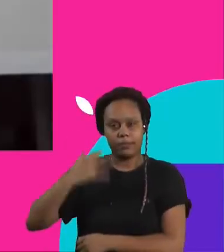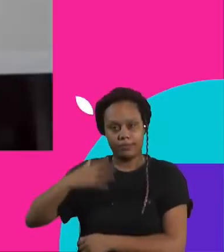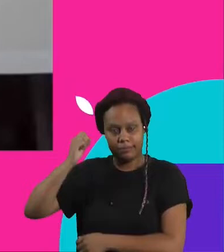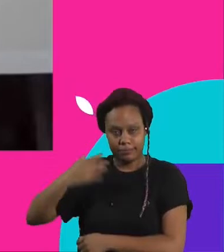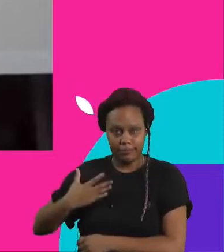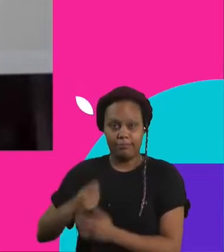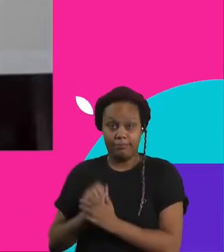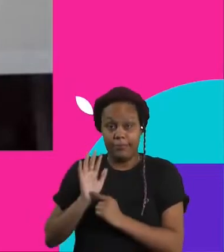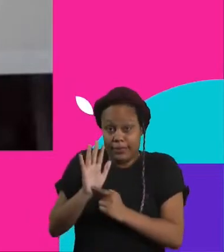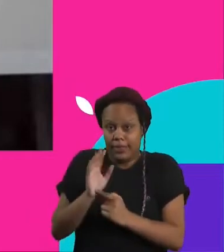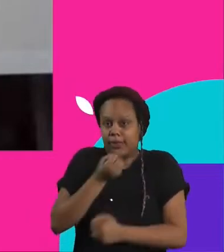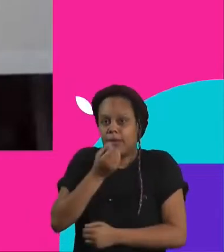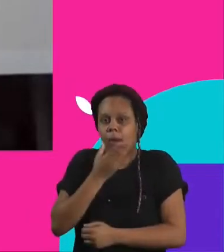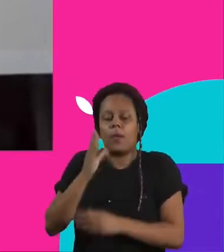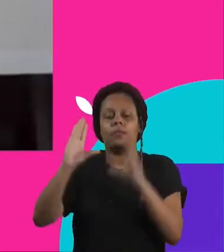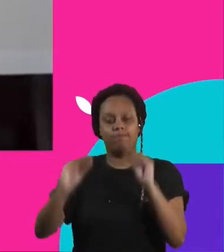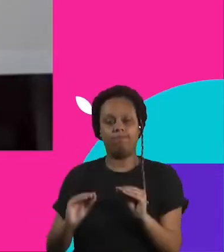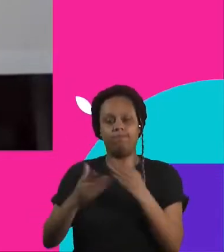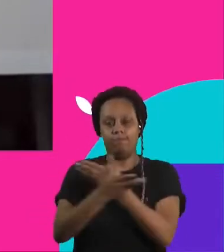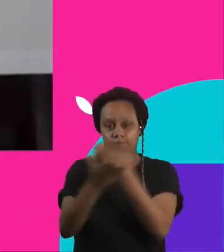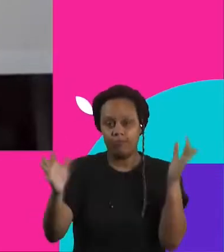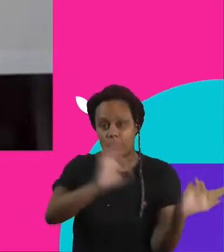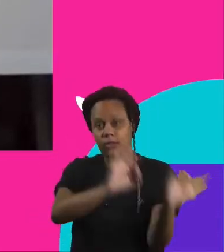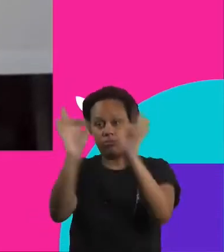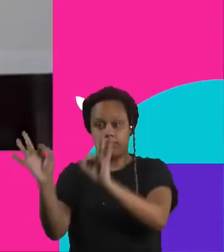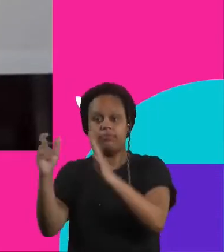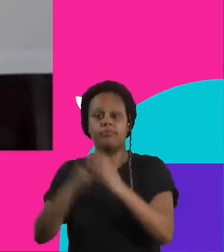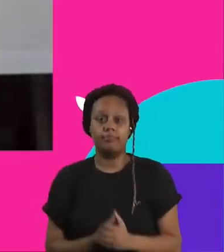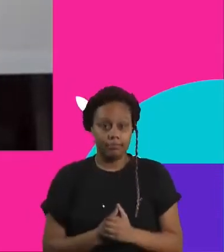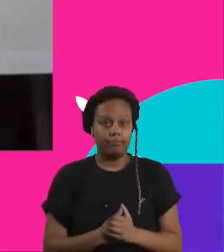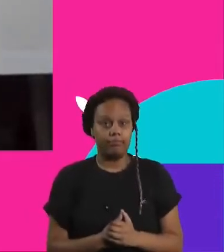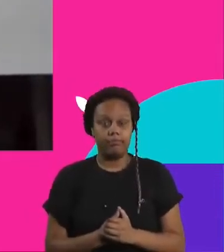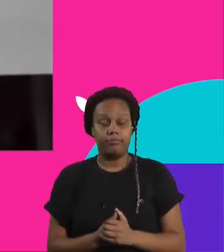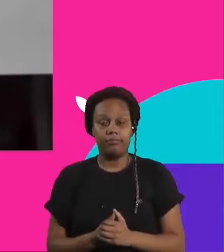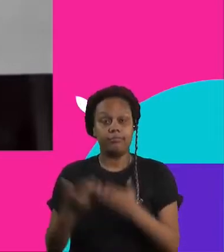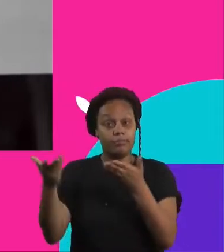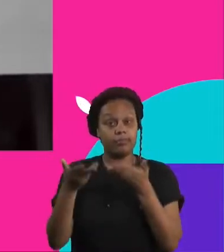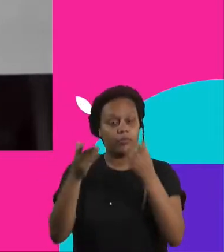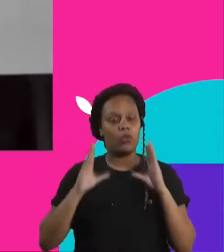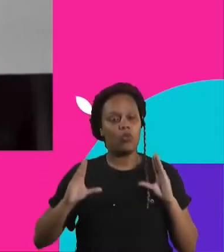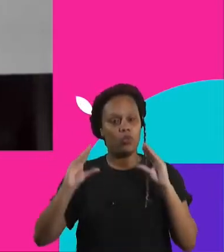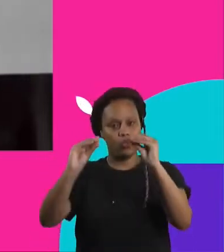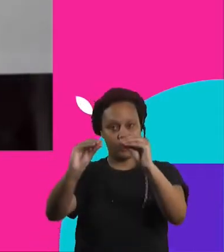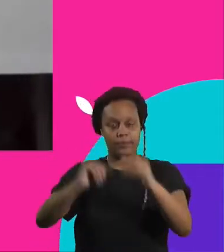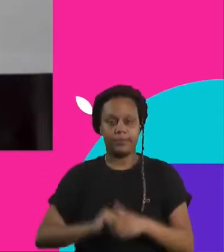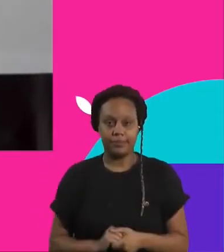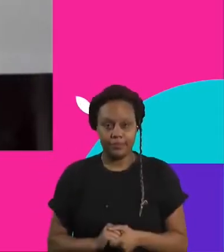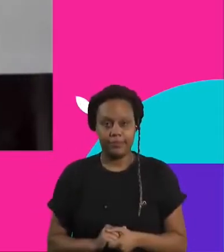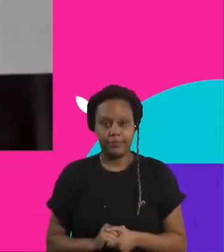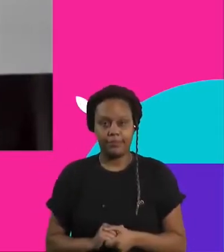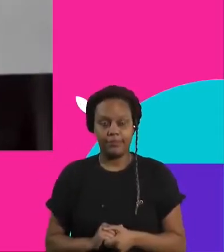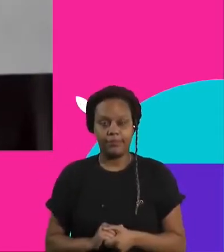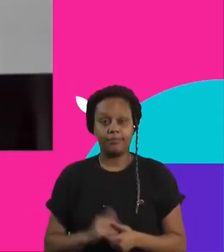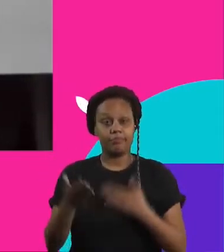noite a todo mundo que está assistindo o Festival Social Good Brasil. Bem-vindas, bem-vindos, bem-vindes a esse